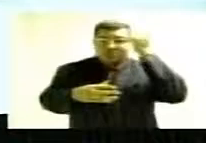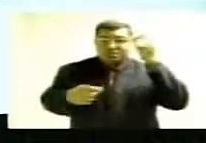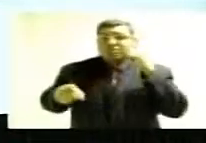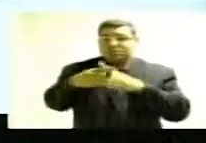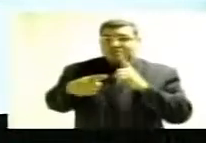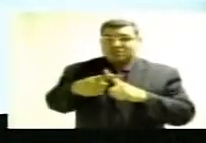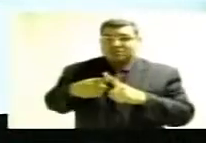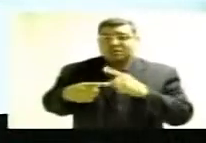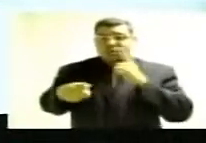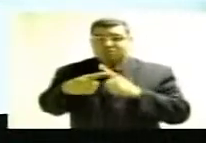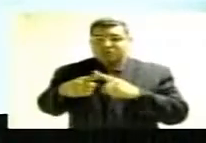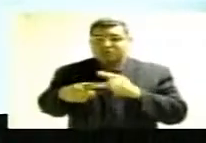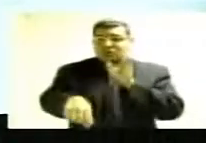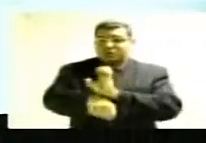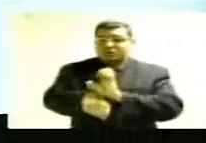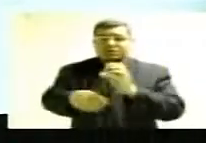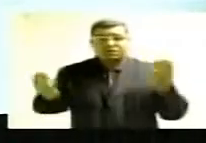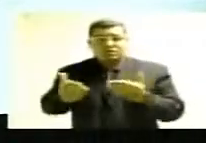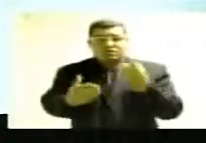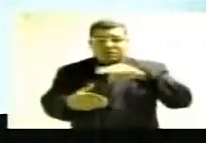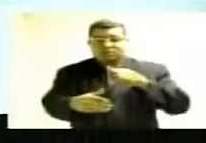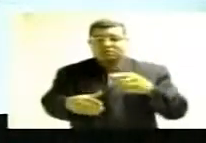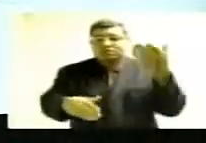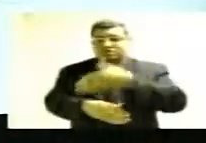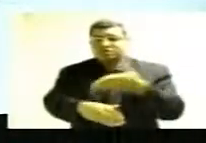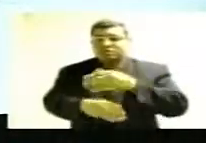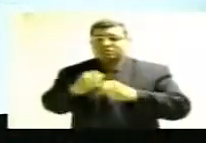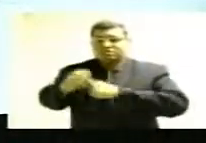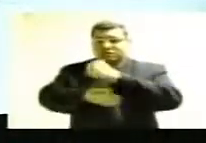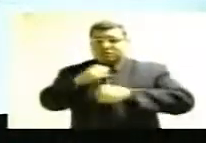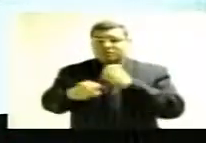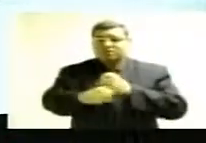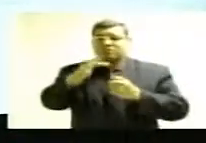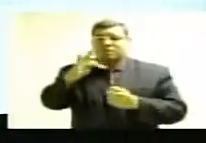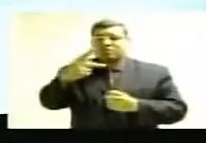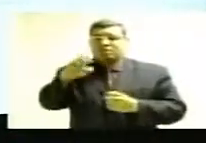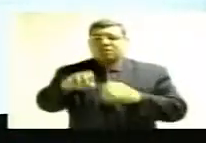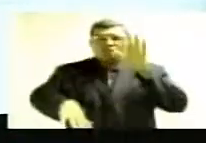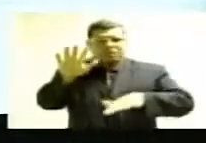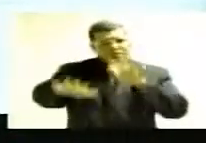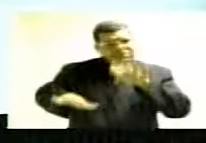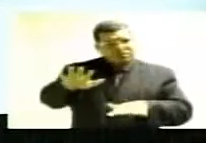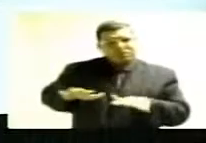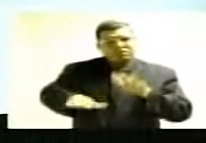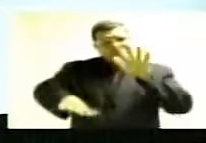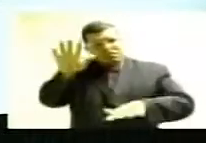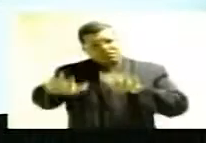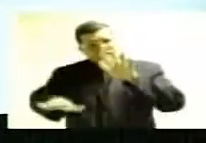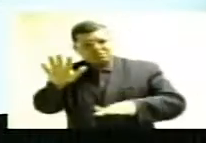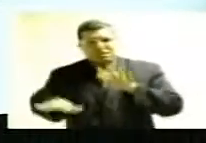quê? Porque o Estado que vai arrecadar esse ano de FPE, no máximo